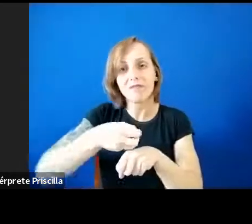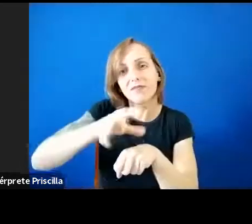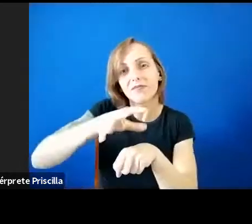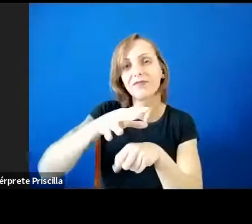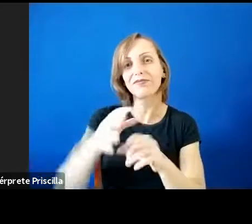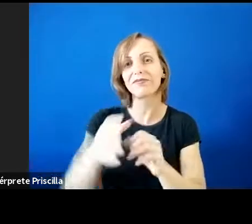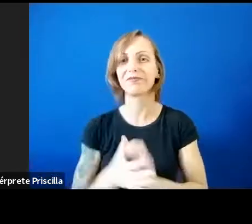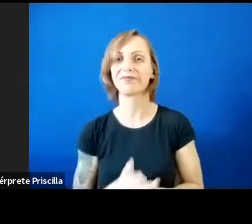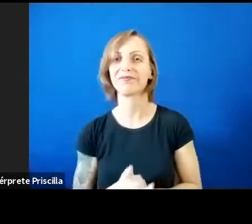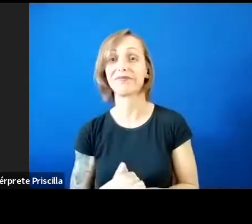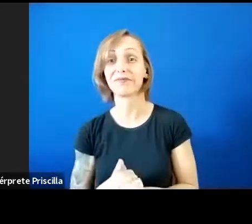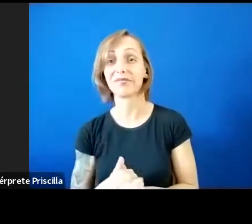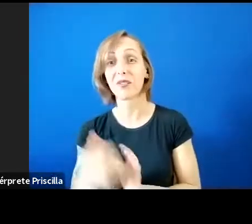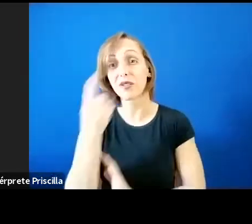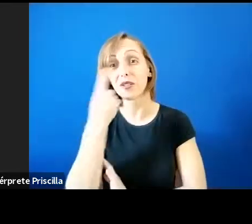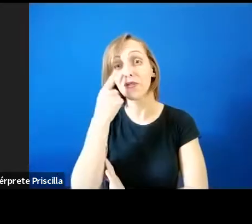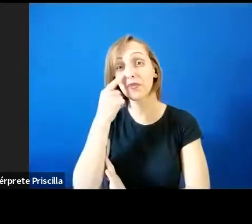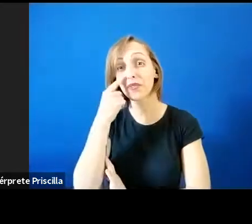no início, né,